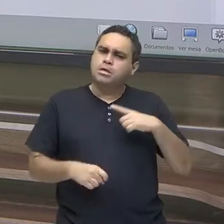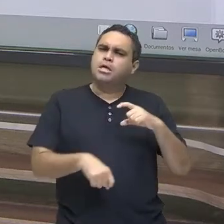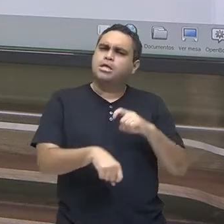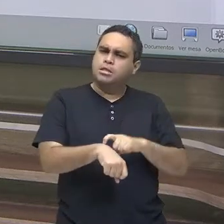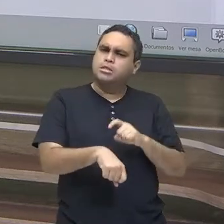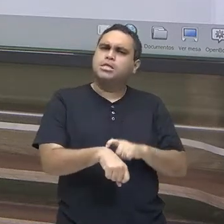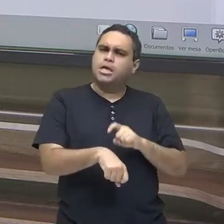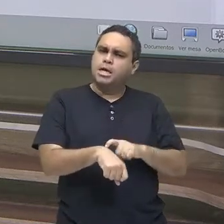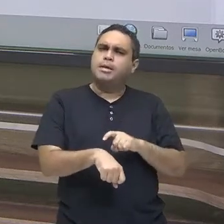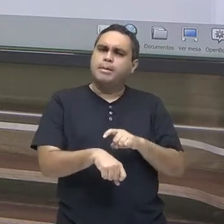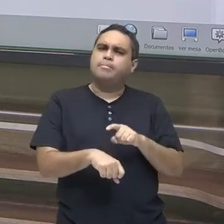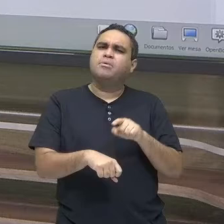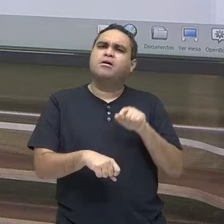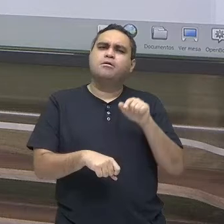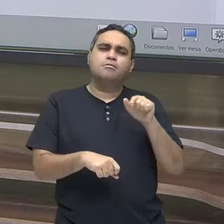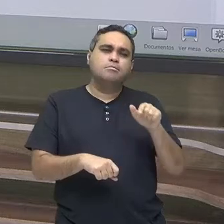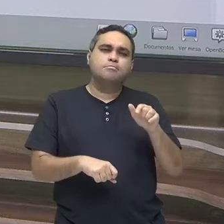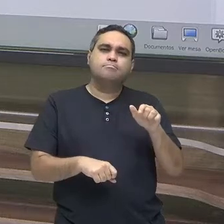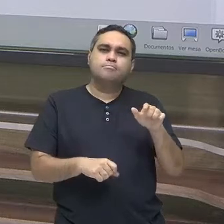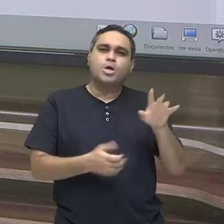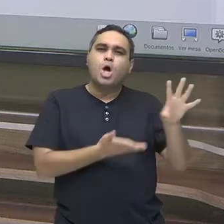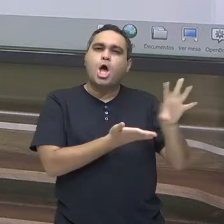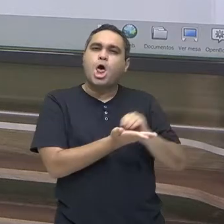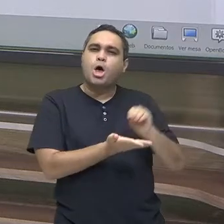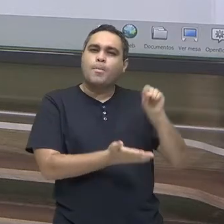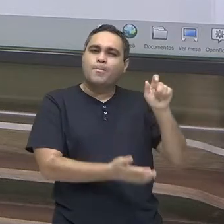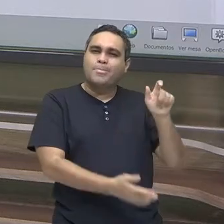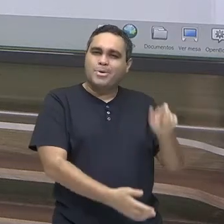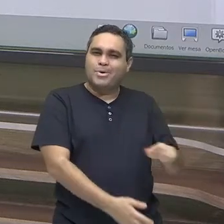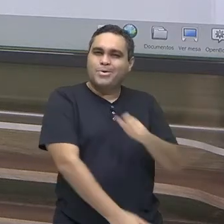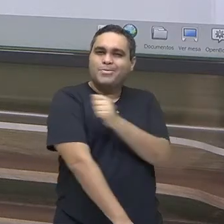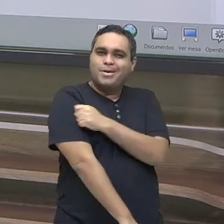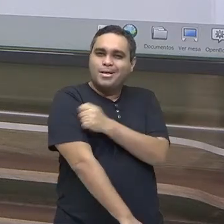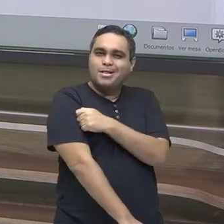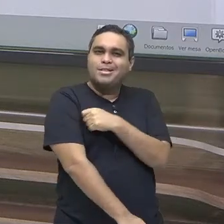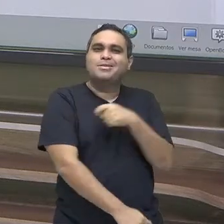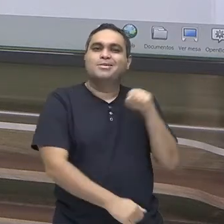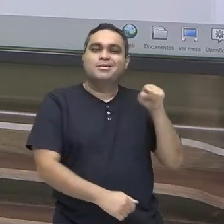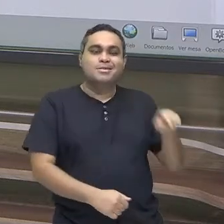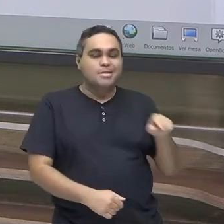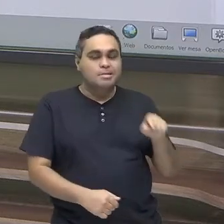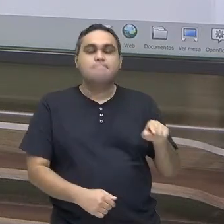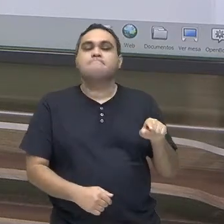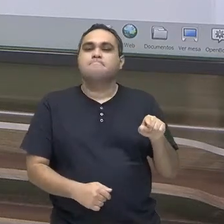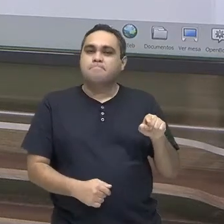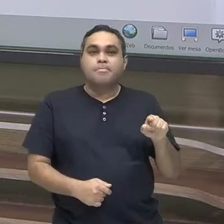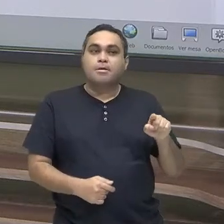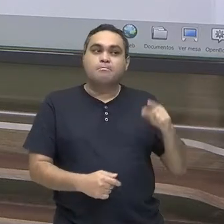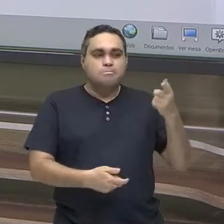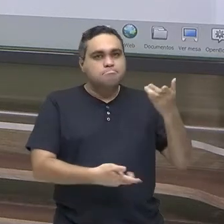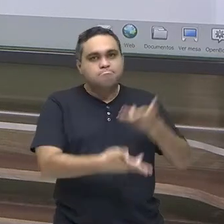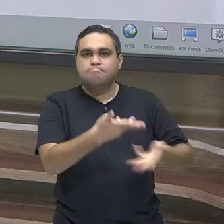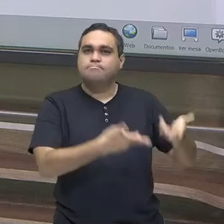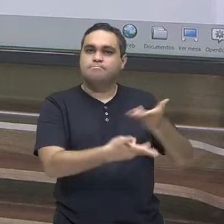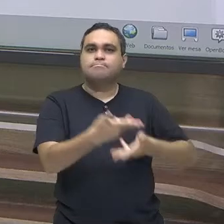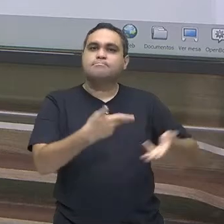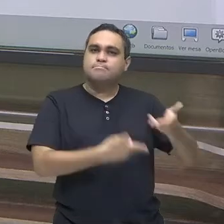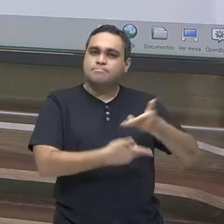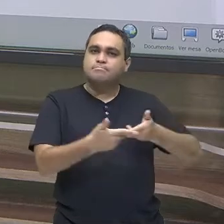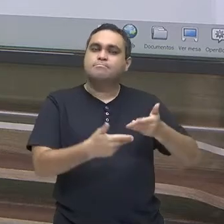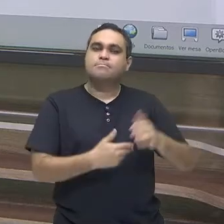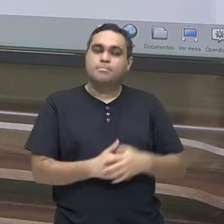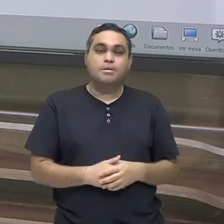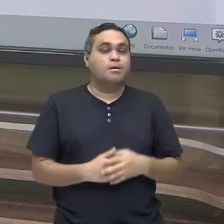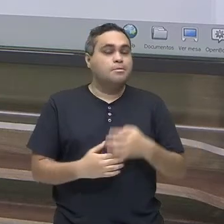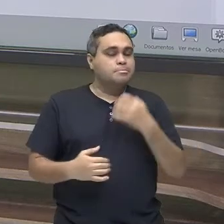gente. Sigam aí o exemplo do nosso aluno Edvandro Mar, eu acredito que seja assim. E participem. É muito,